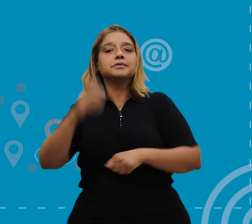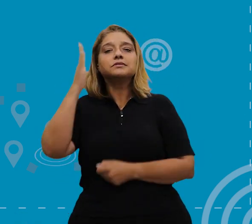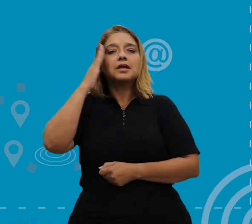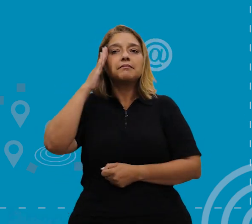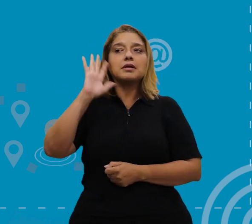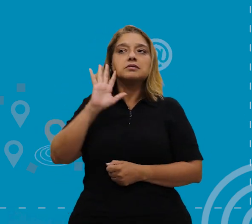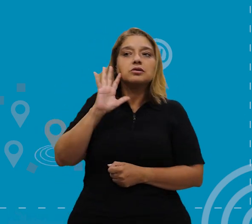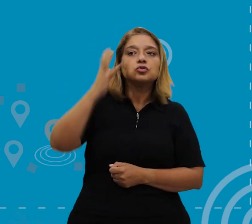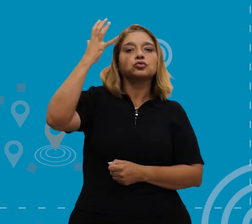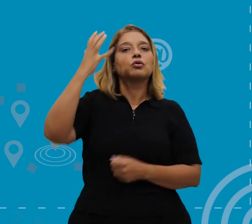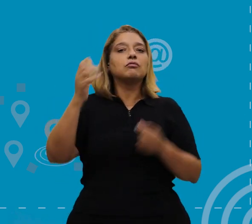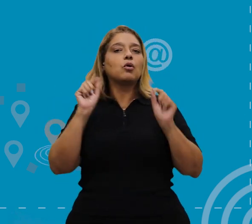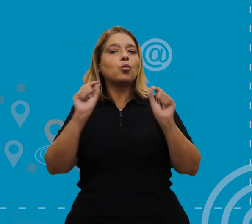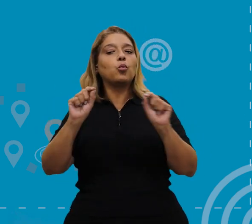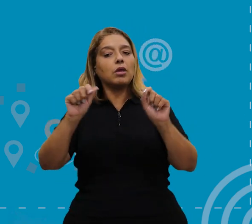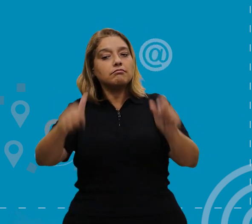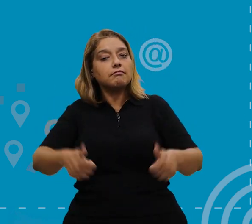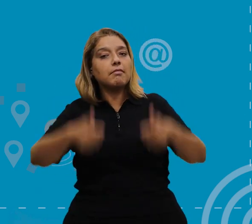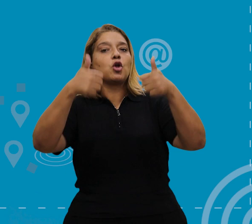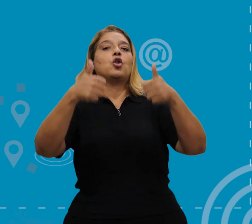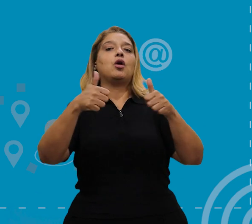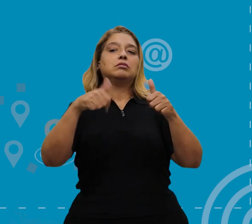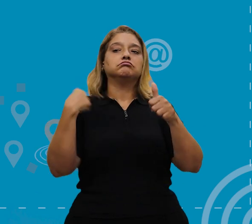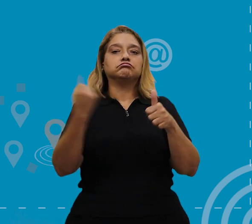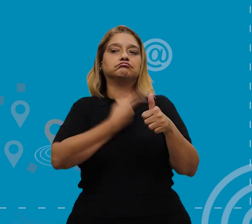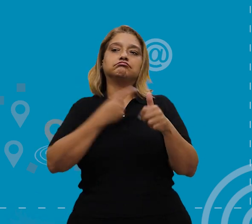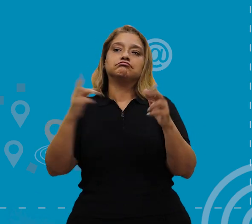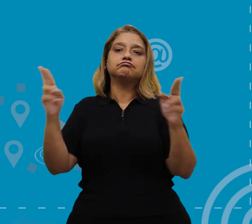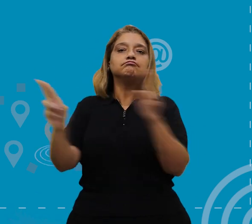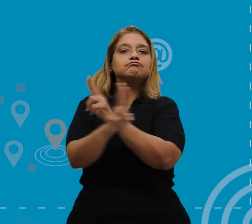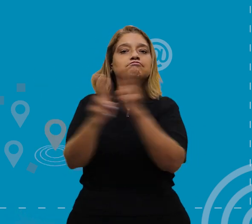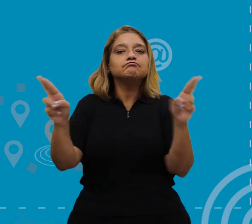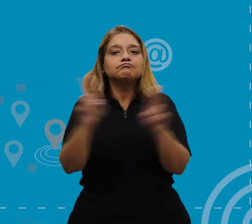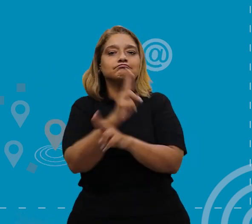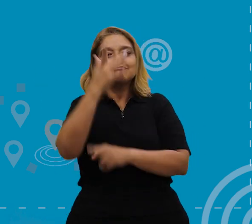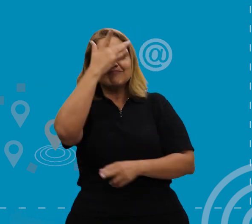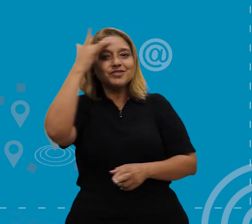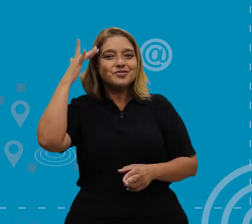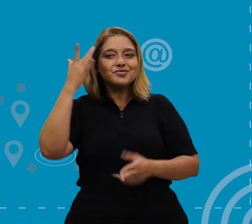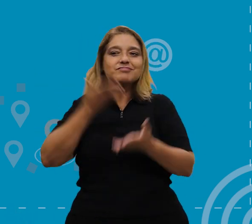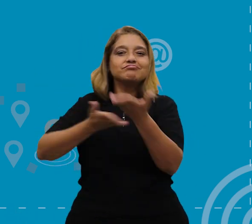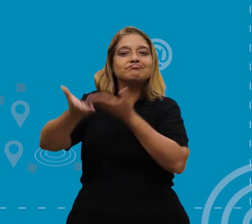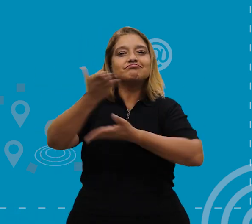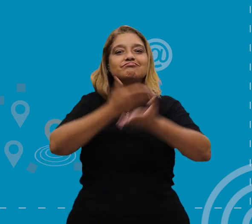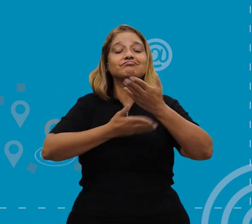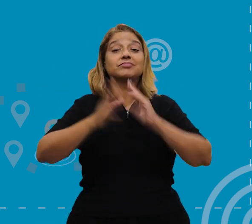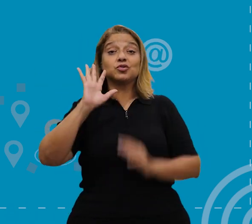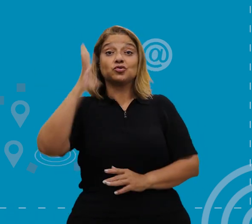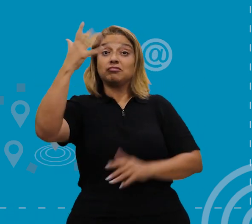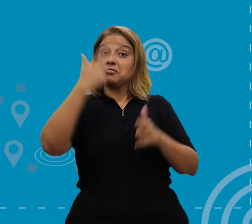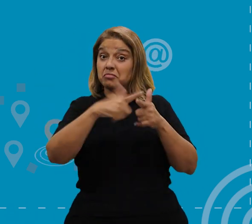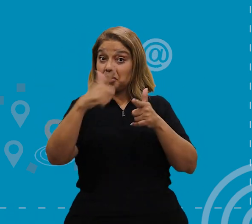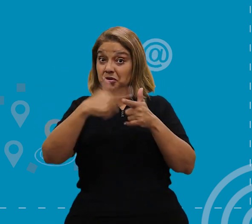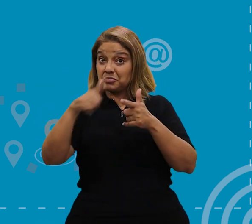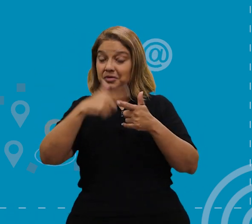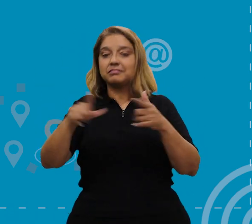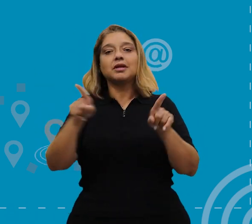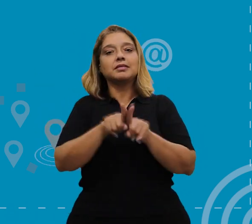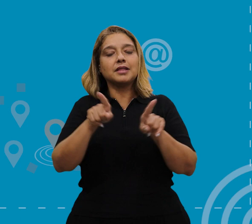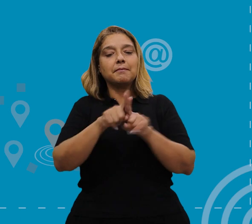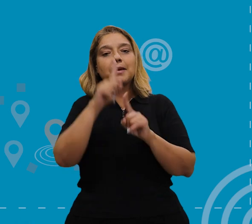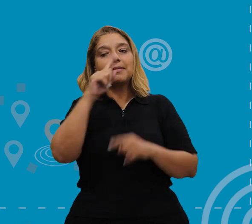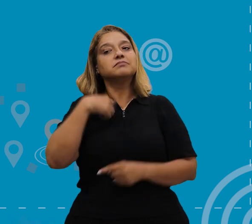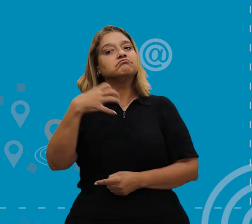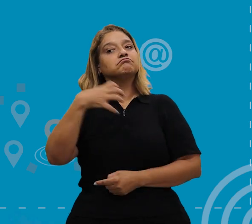encontrar soluções para melhorar a nossa relação com os outros, resolver problemas e nos